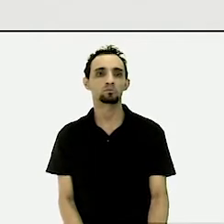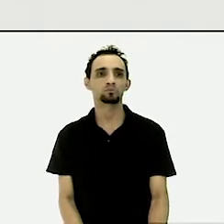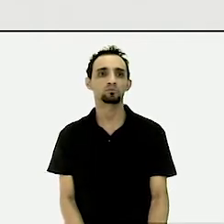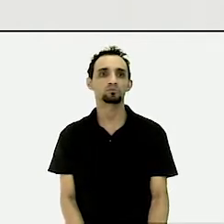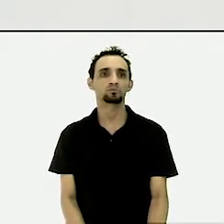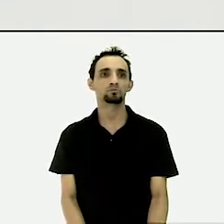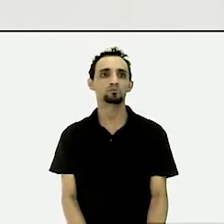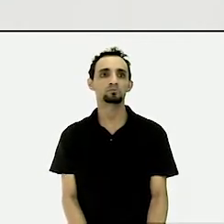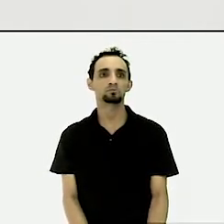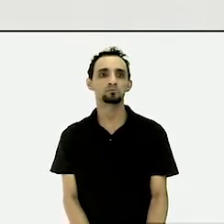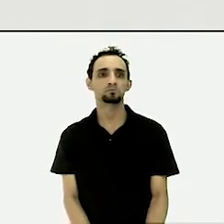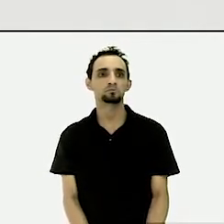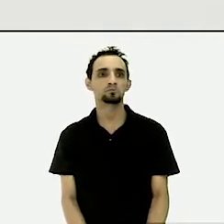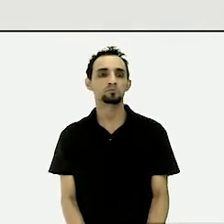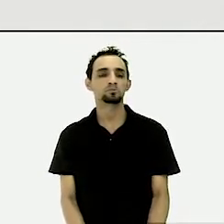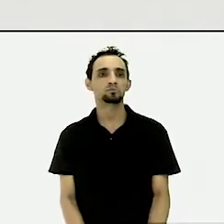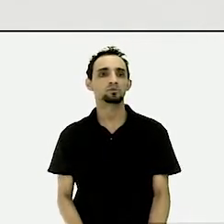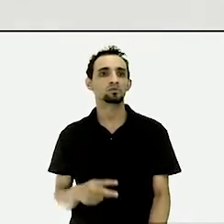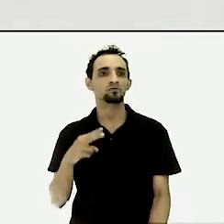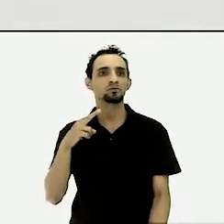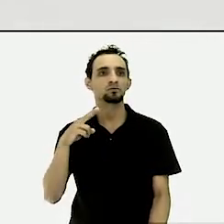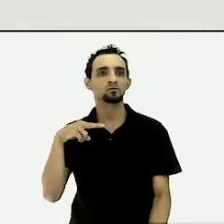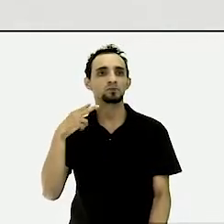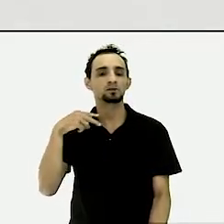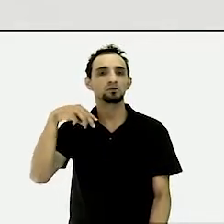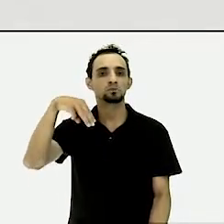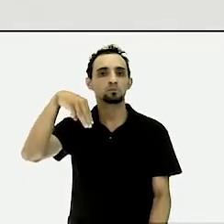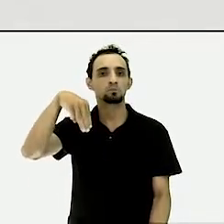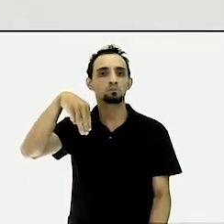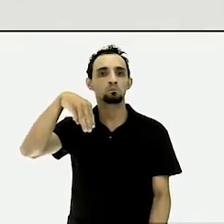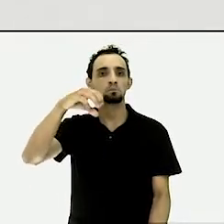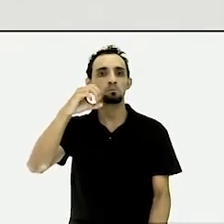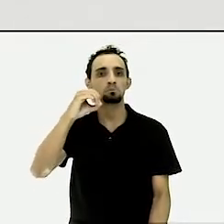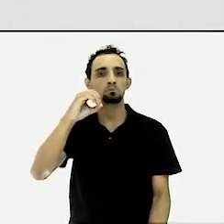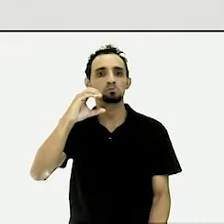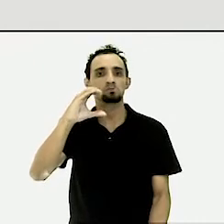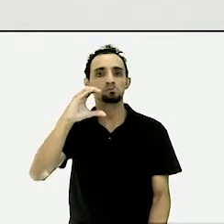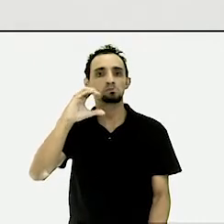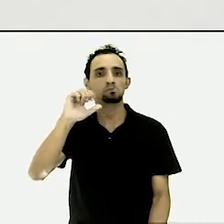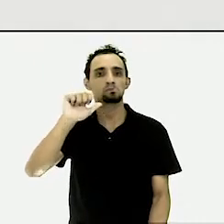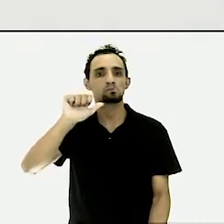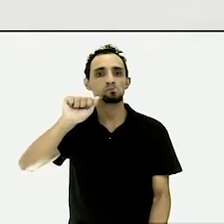assim, quem bate mulher é covarde, lembra? Quem bate mulher é covarde. Depois,